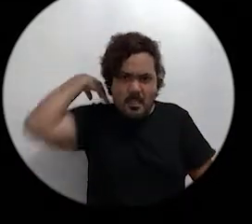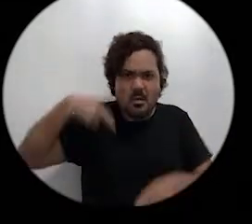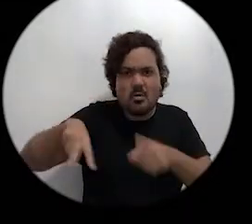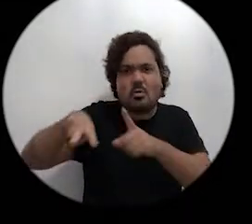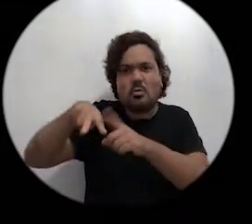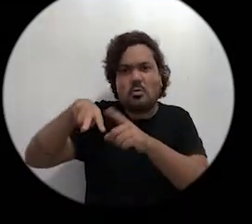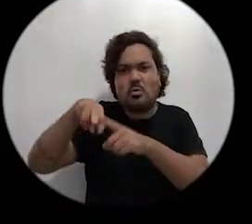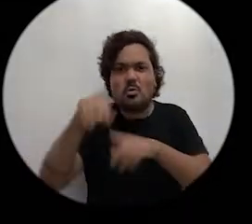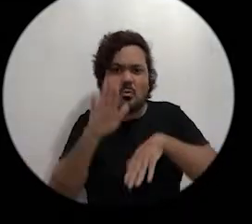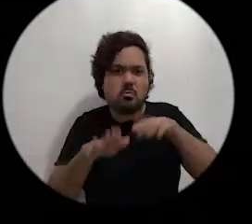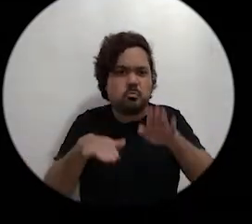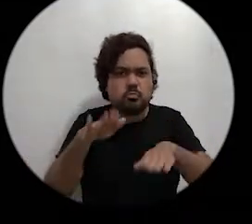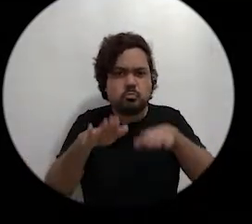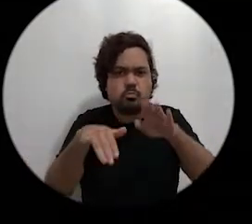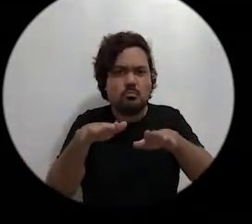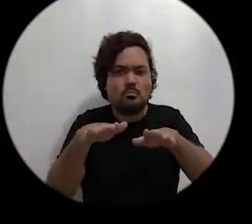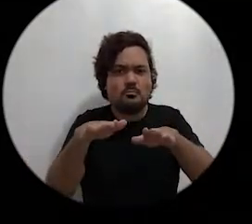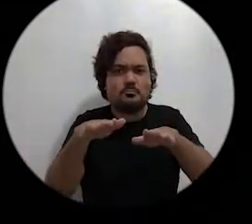joelho, os pés.